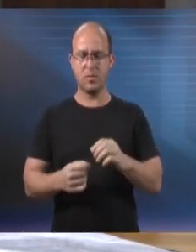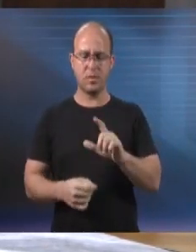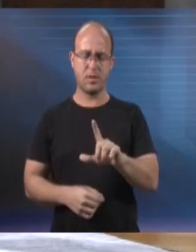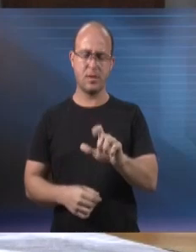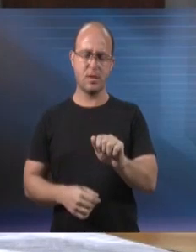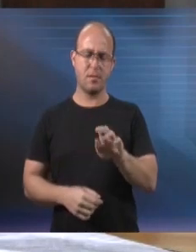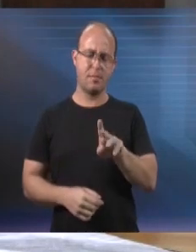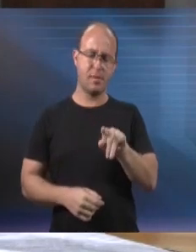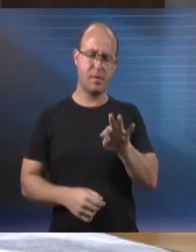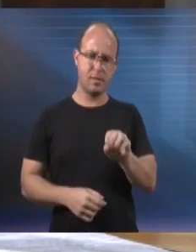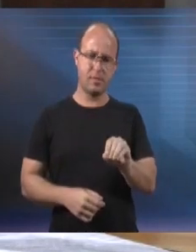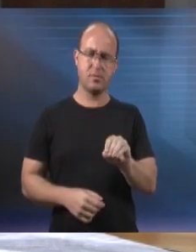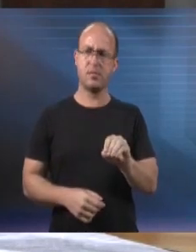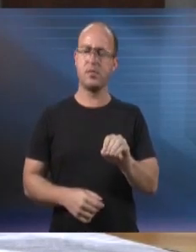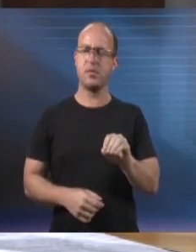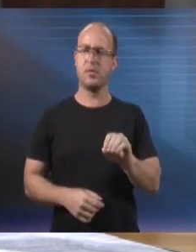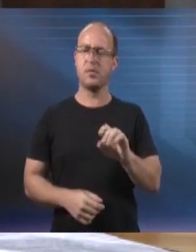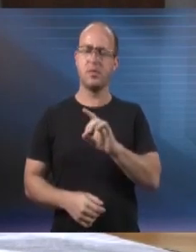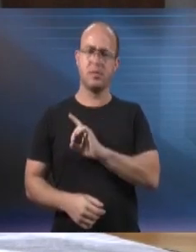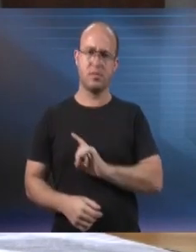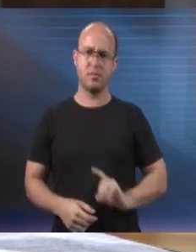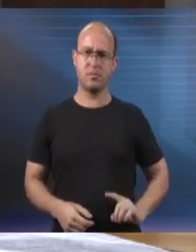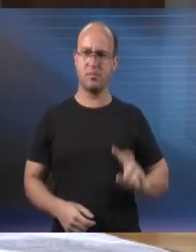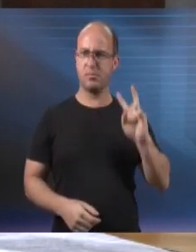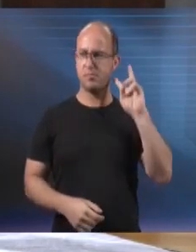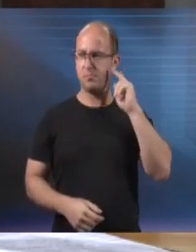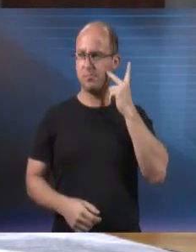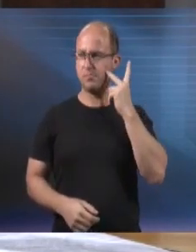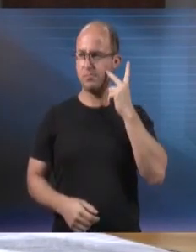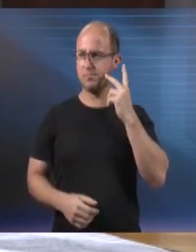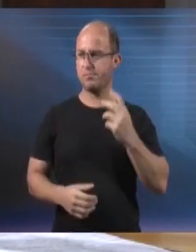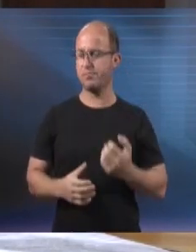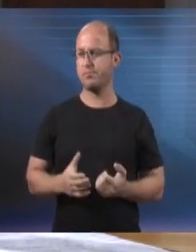Labirinto. Iniciativa deputada Divaneide Basílio.